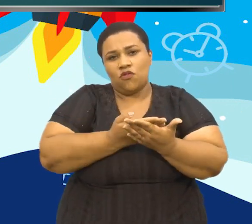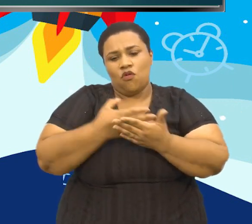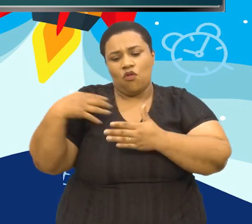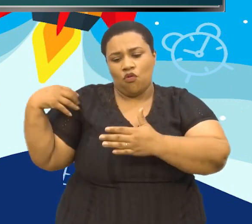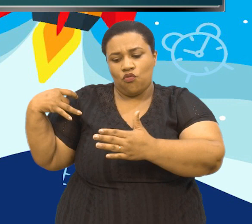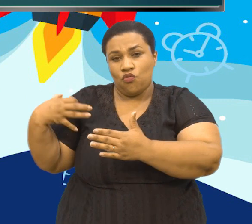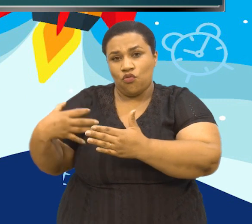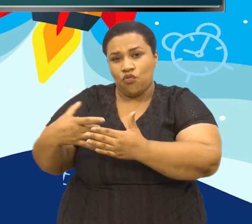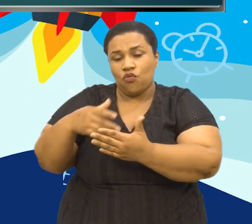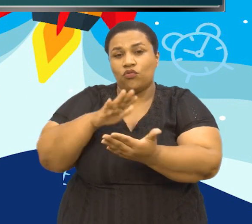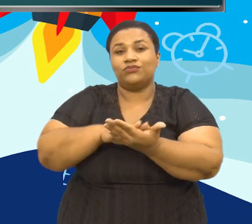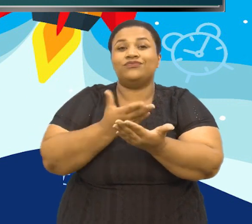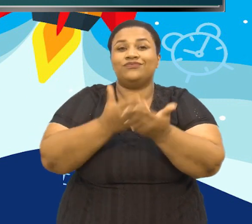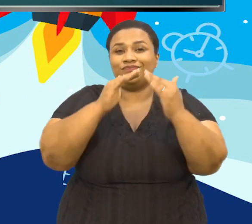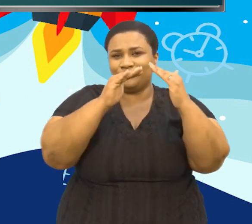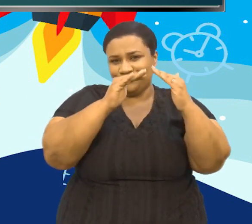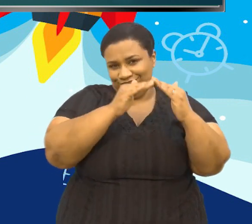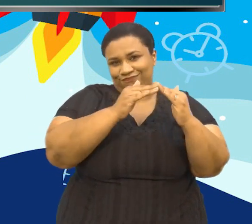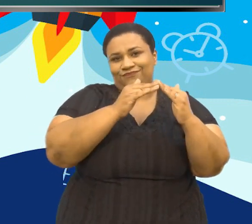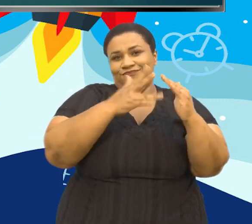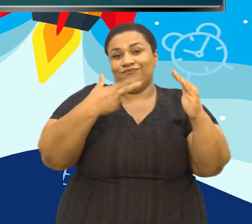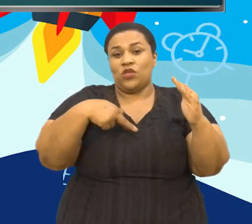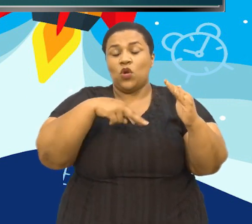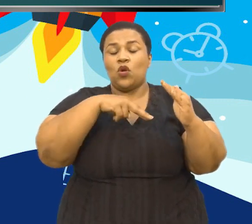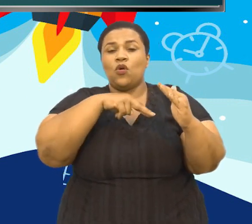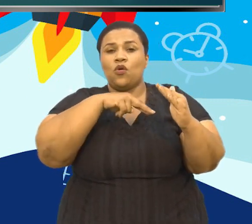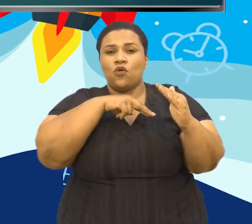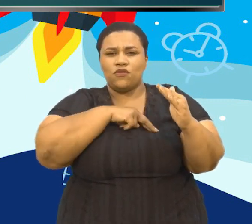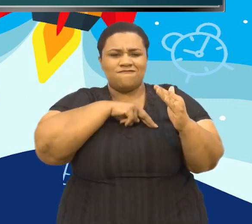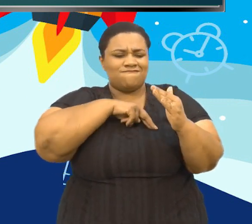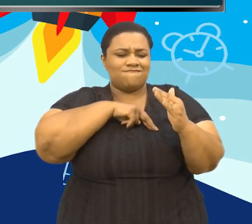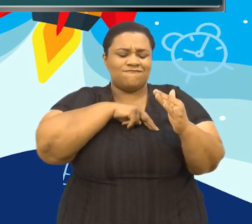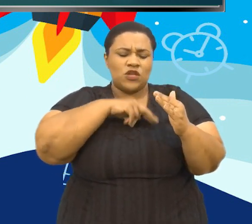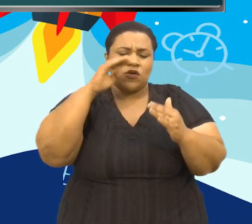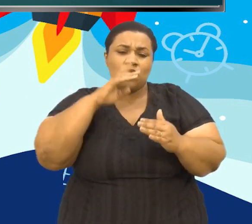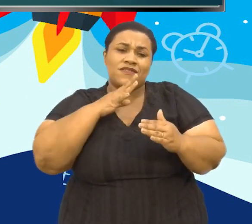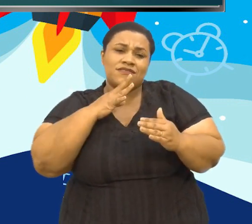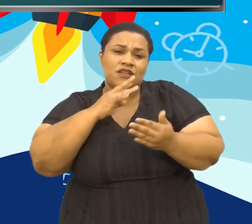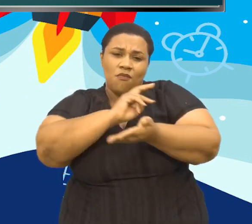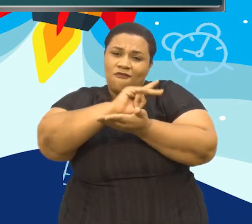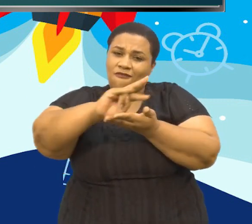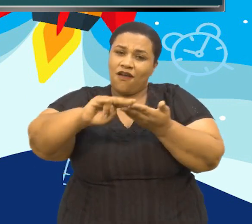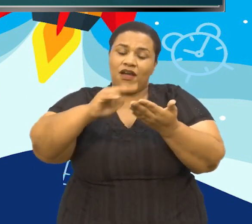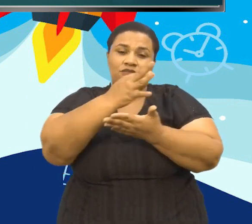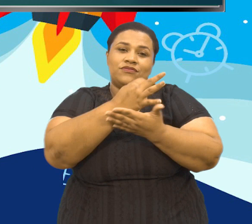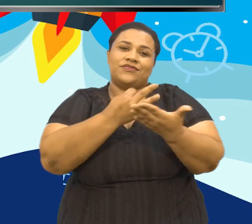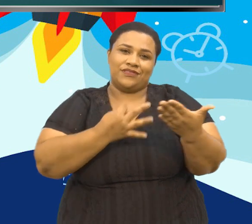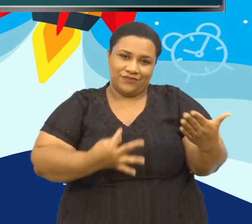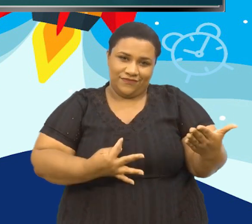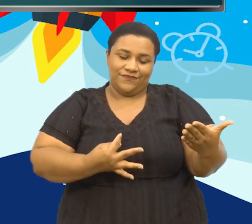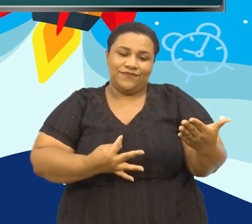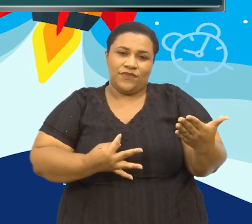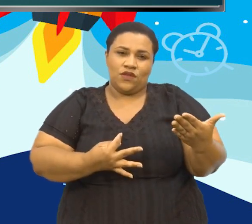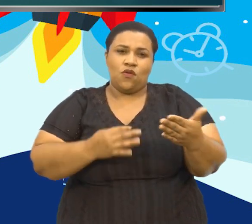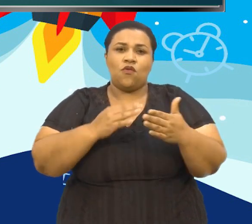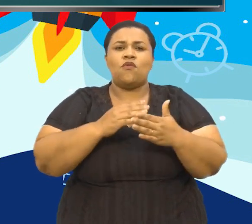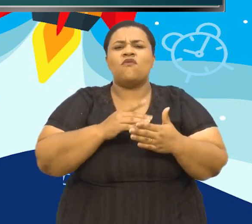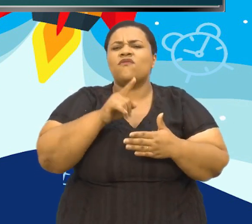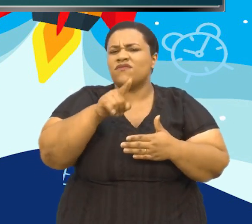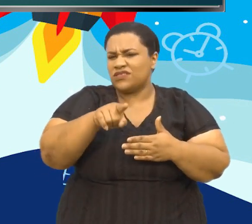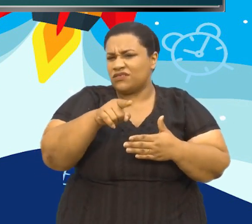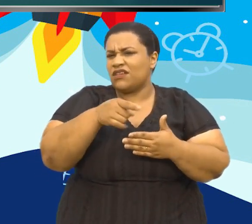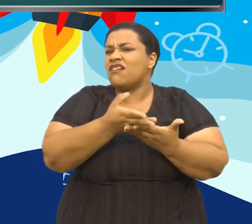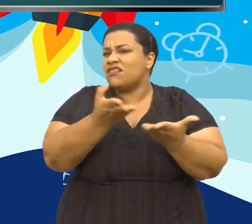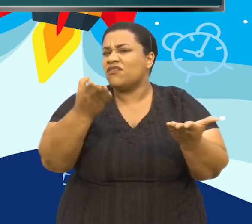Ao longo da nossa caminhada na escola, nós identificamos vários textos. Se eu falar aqui para vocês, será